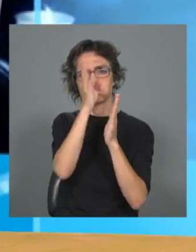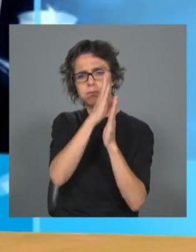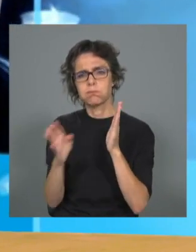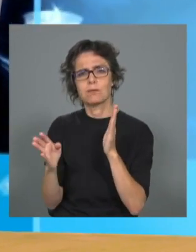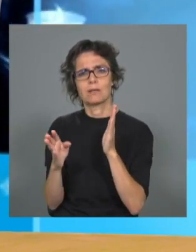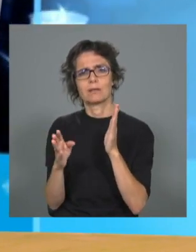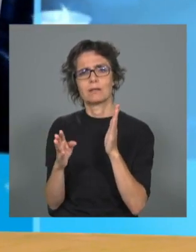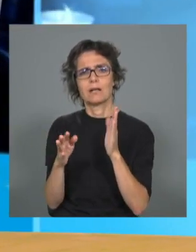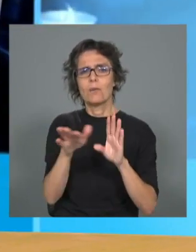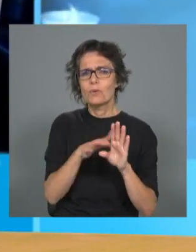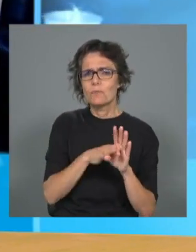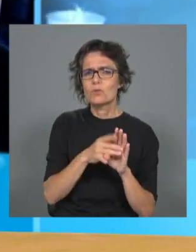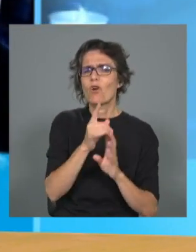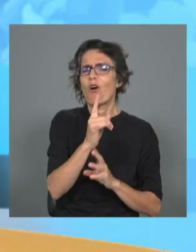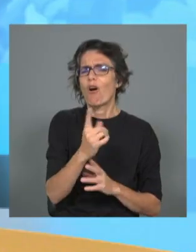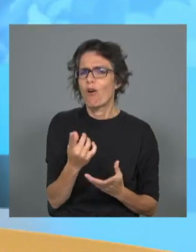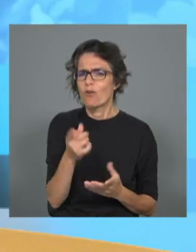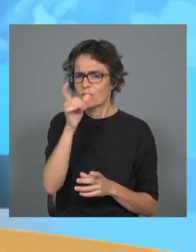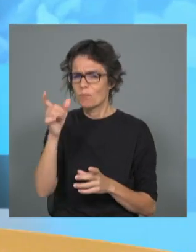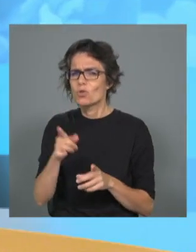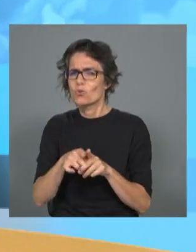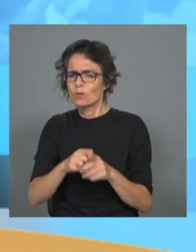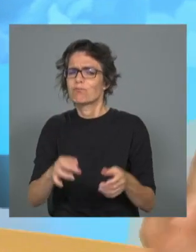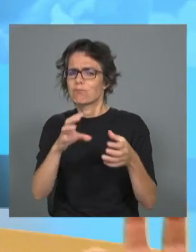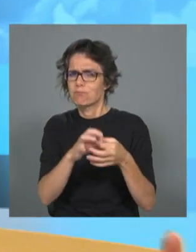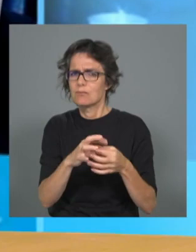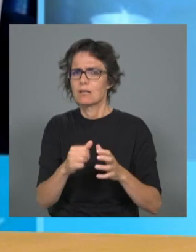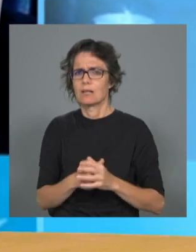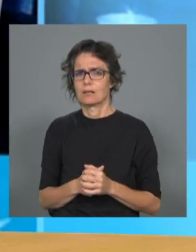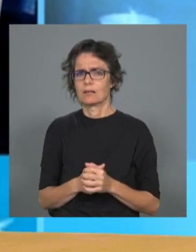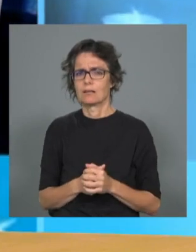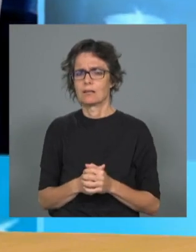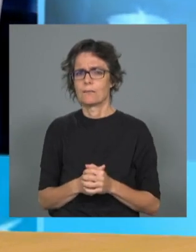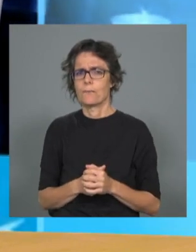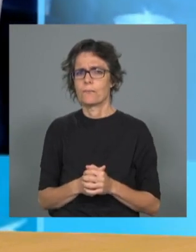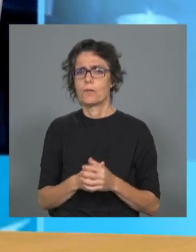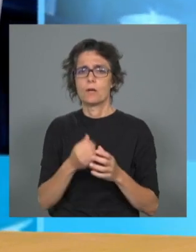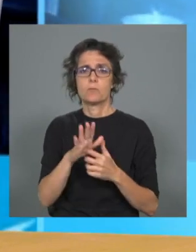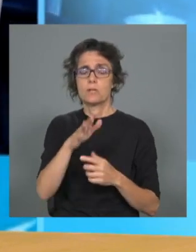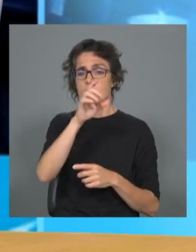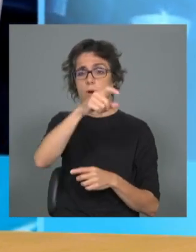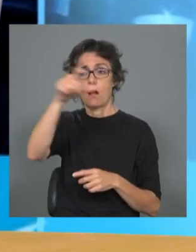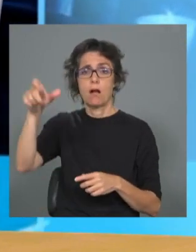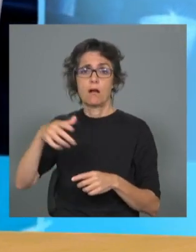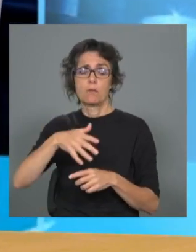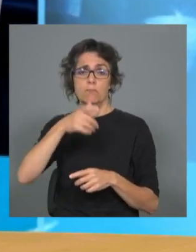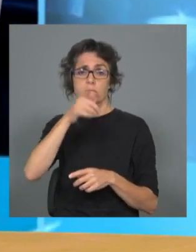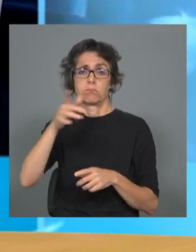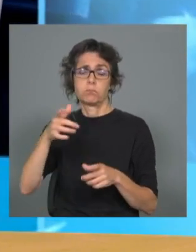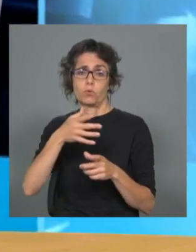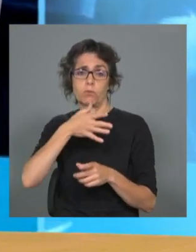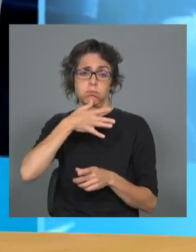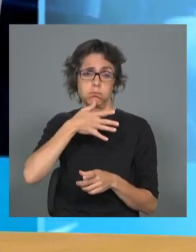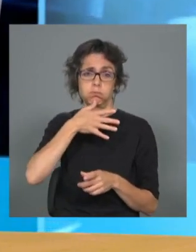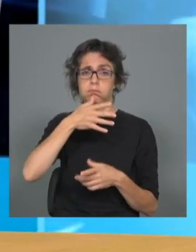pessoas interessadas nessas políticas. Vemos muitas pessoas a falar, a debater e a refletir, e isso